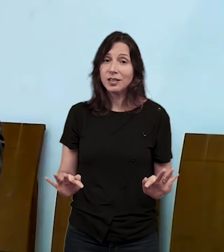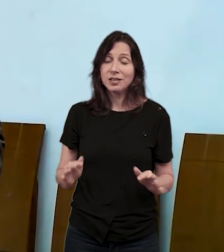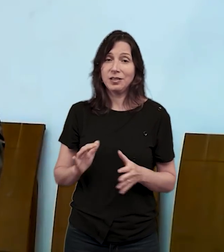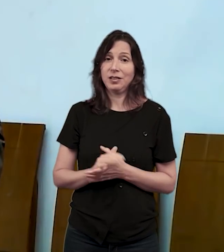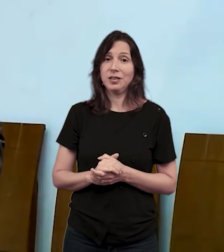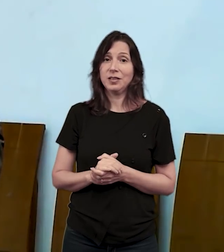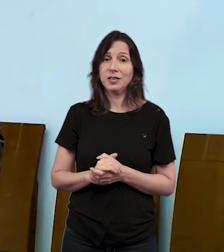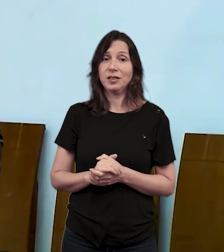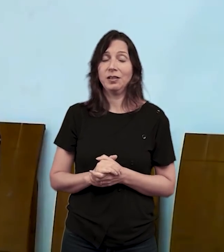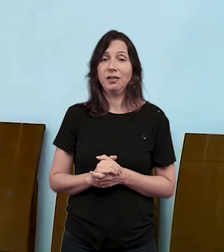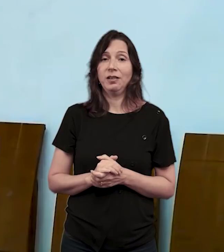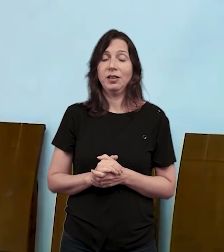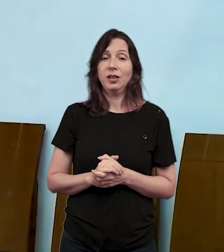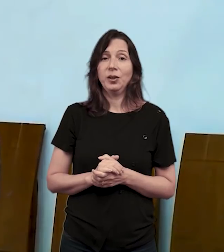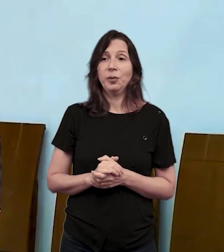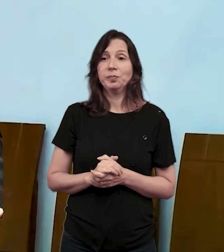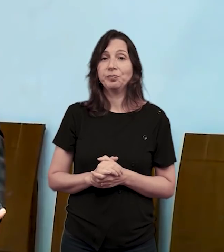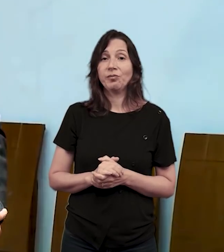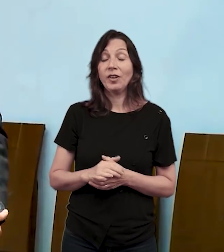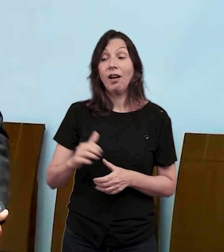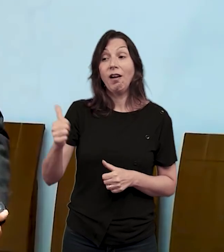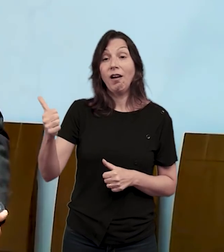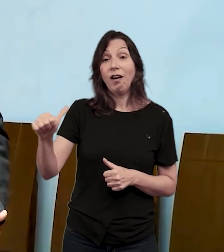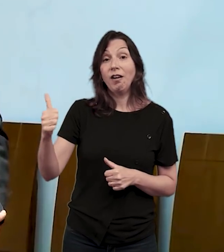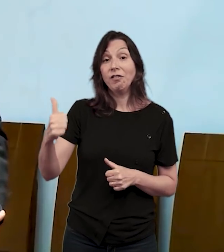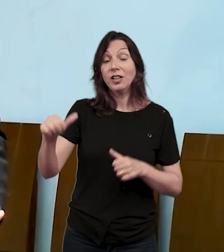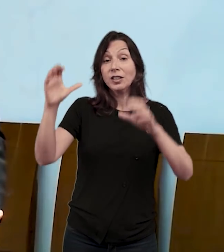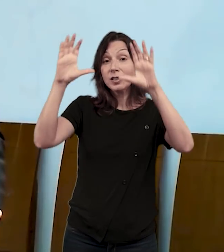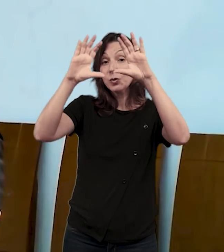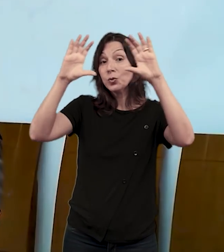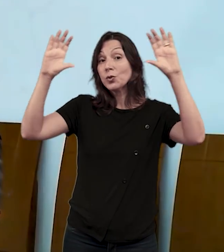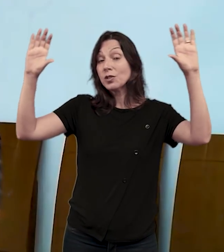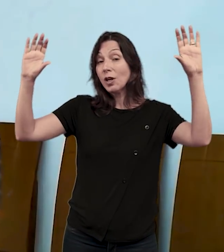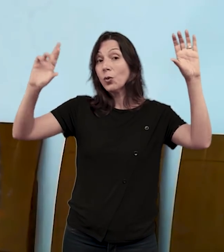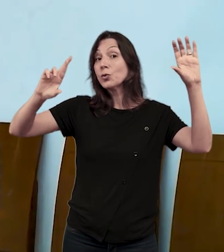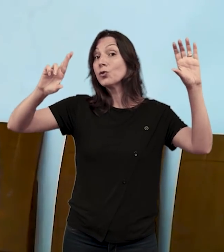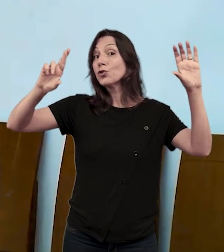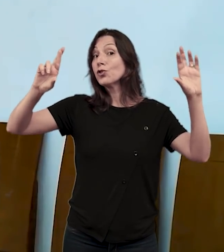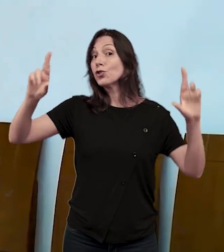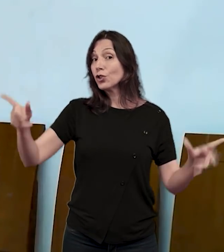Bem-aventuradas. A avaliação do céu não é a mesma avaliação da terra.